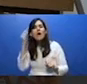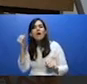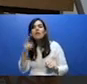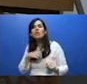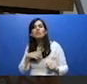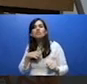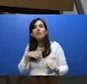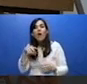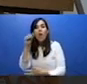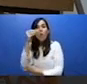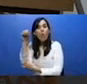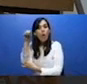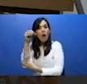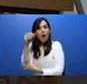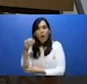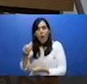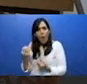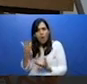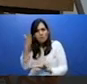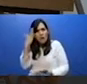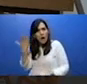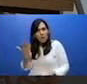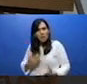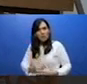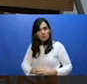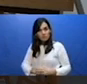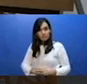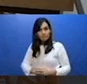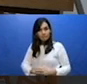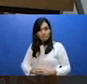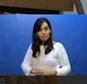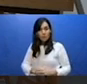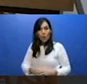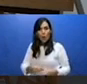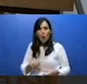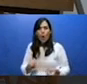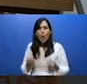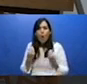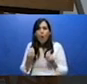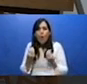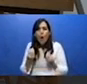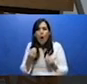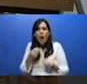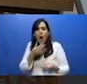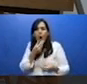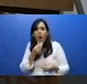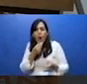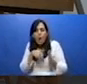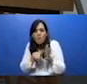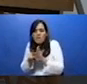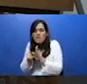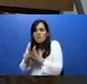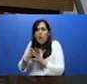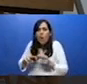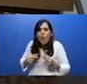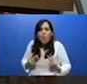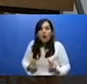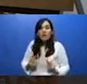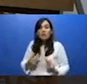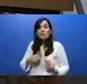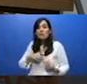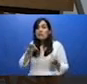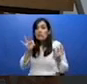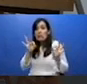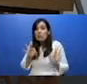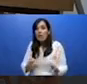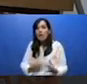os dinossauros? Como que o ser humano teve essa certeza que esses animais viveram na Terra